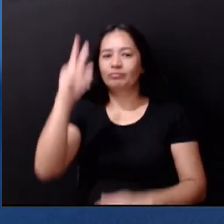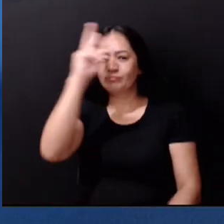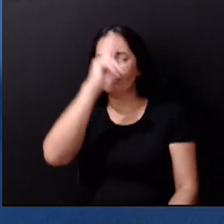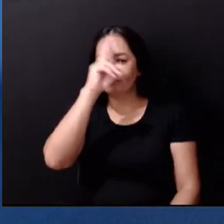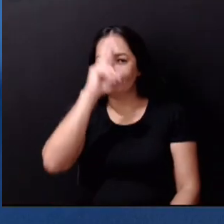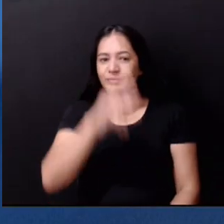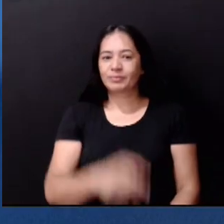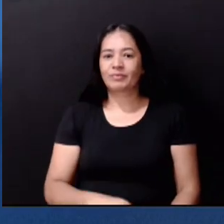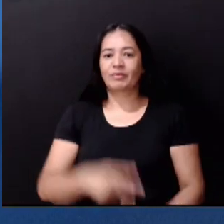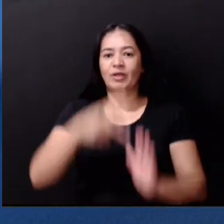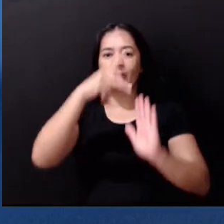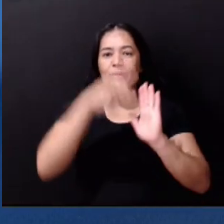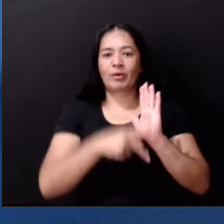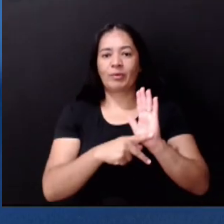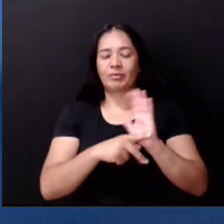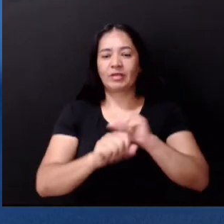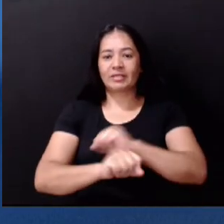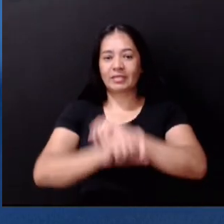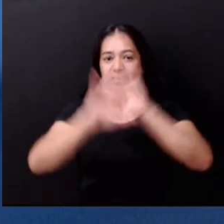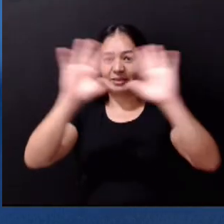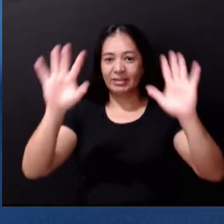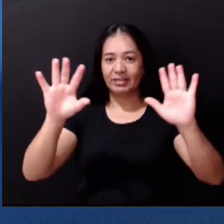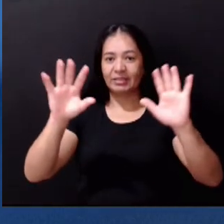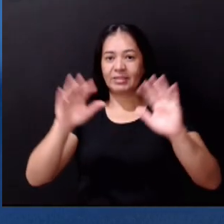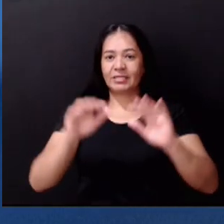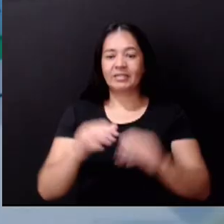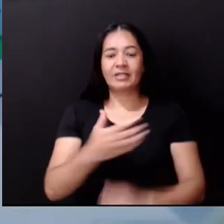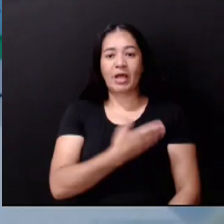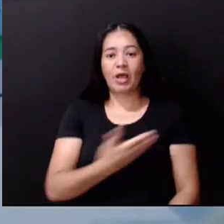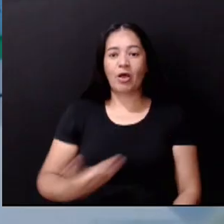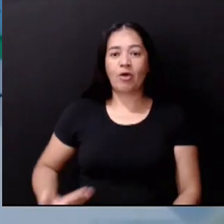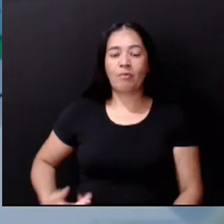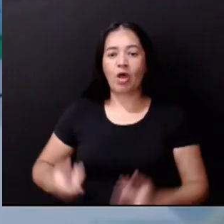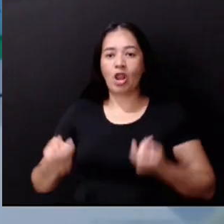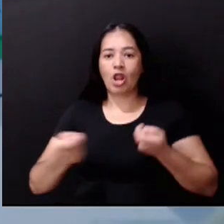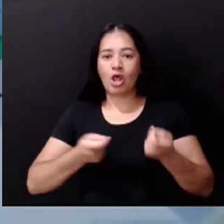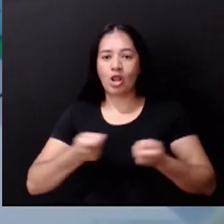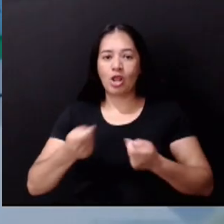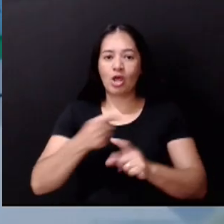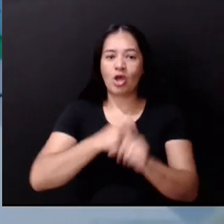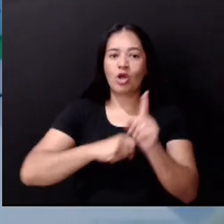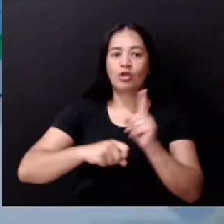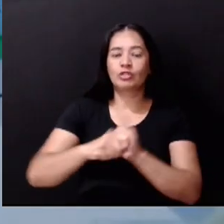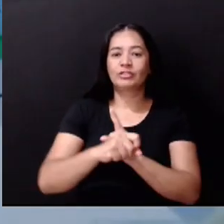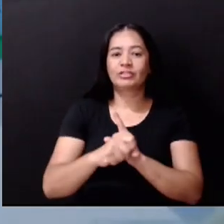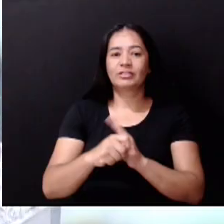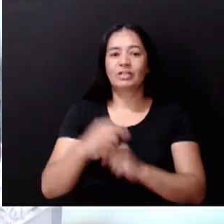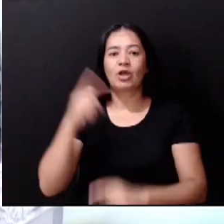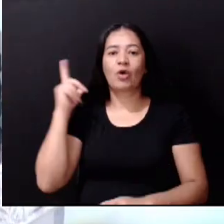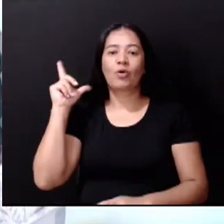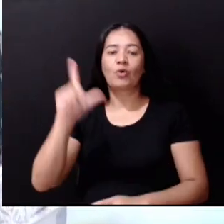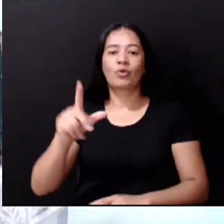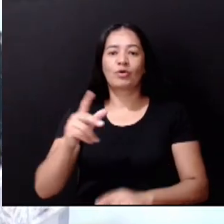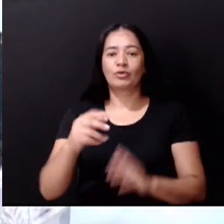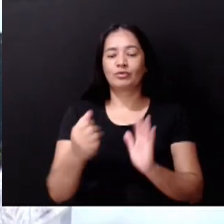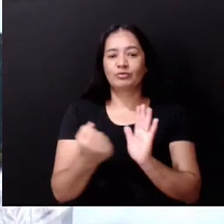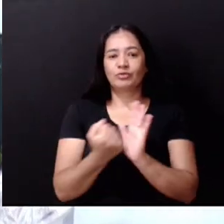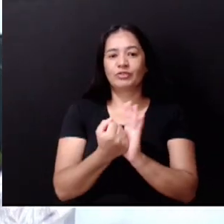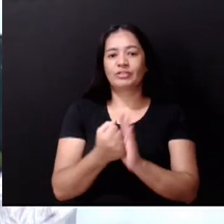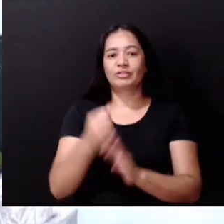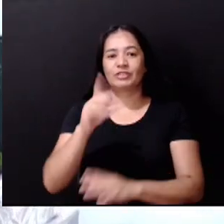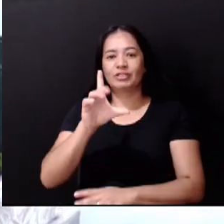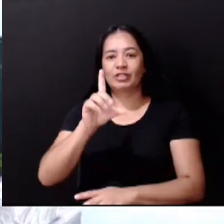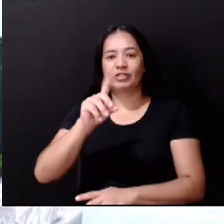projeto Transparência Pública e Controle Social, a conquista do selo Diamante, venceu a